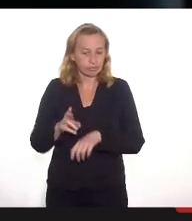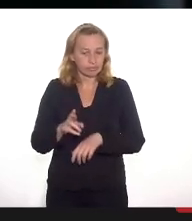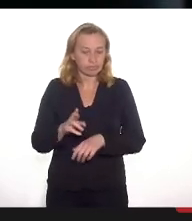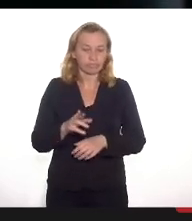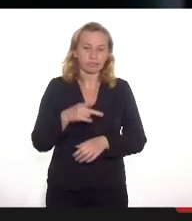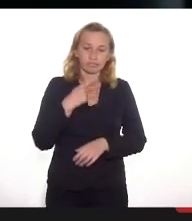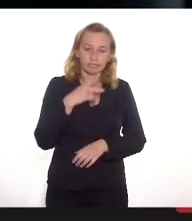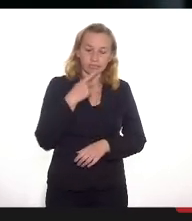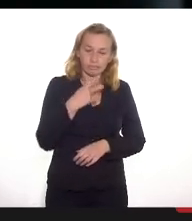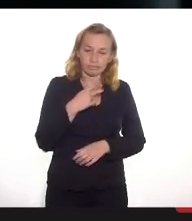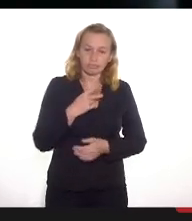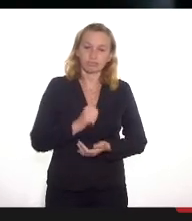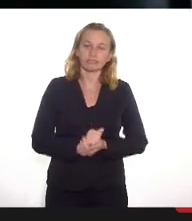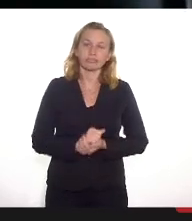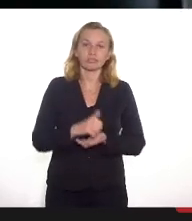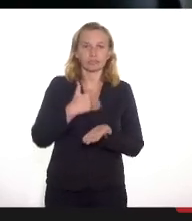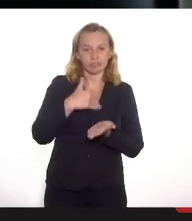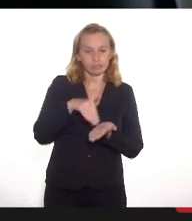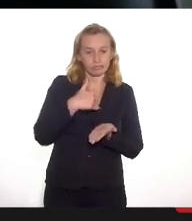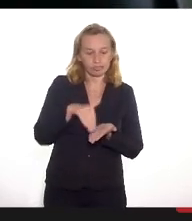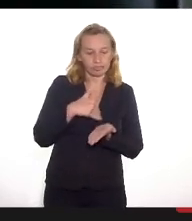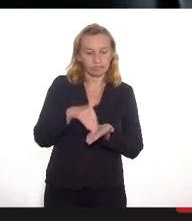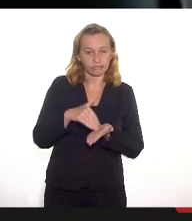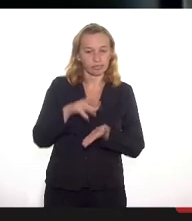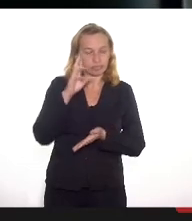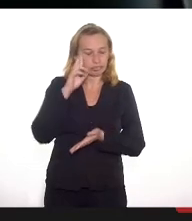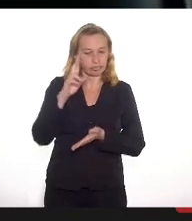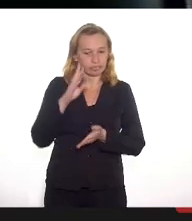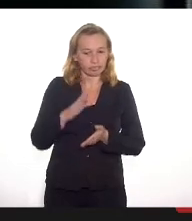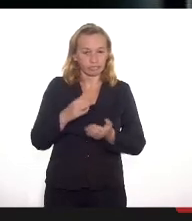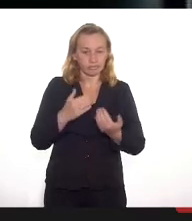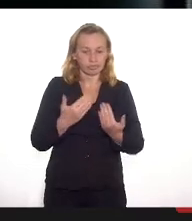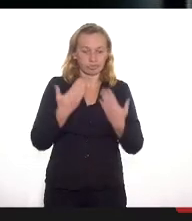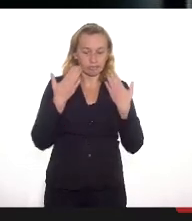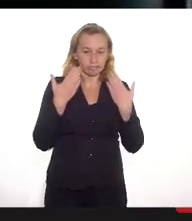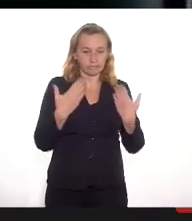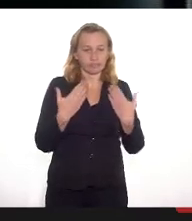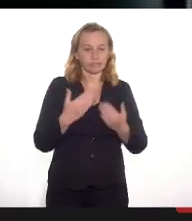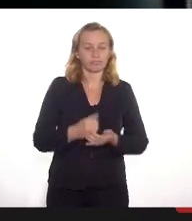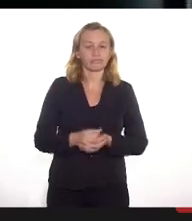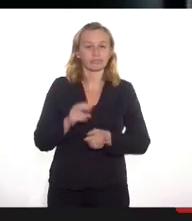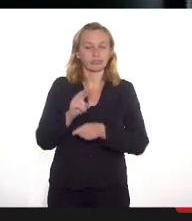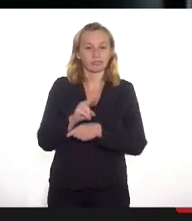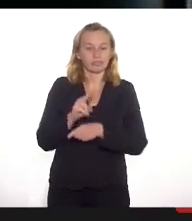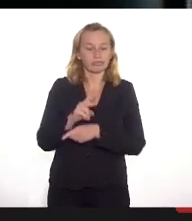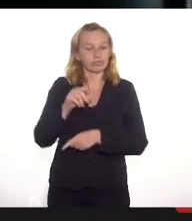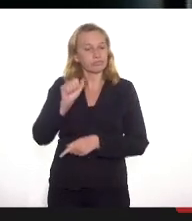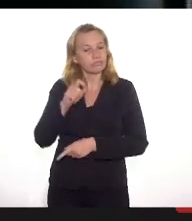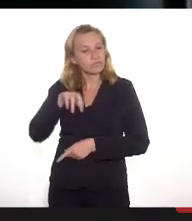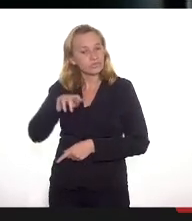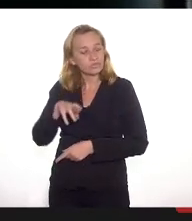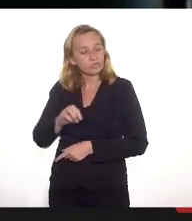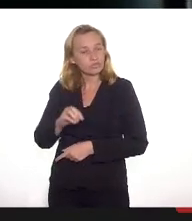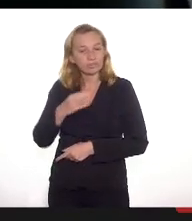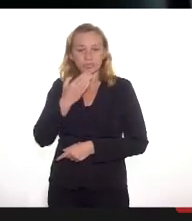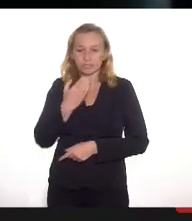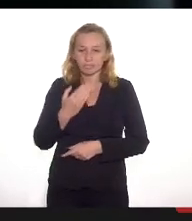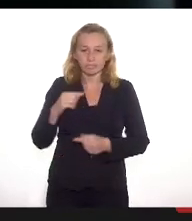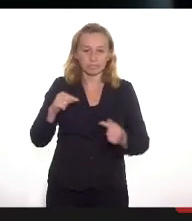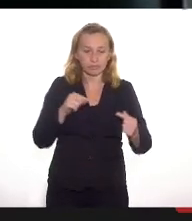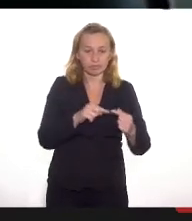fazer as colocações por parte da secretaria o só que agora está à frente da Vigilância Sanitária é pedindo aí